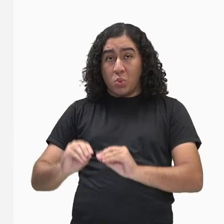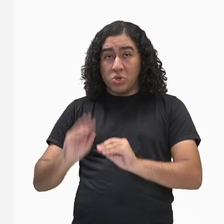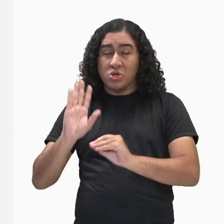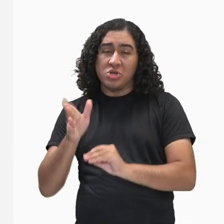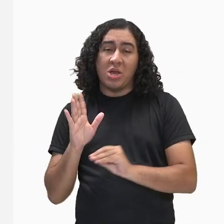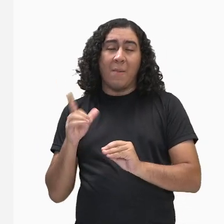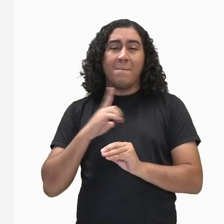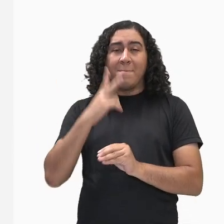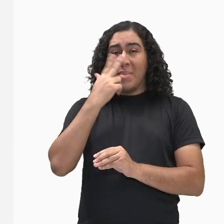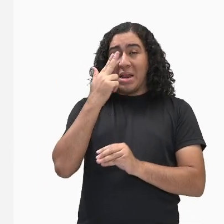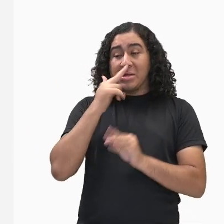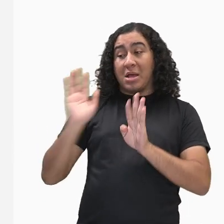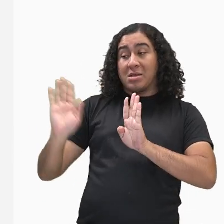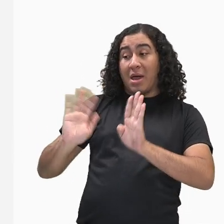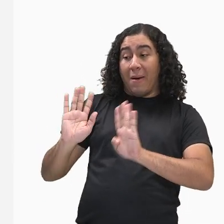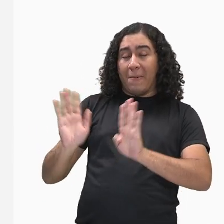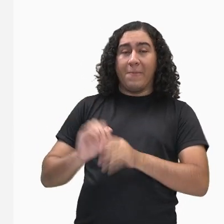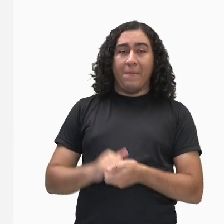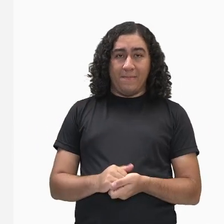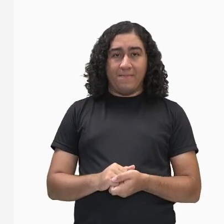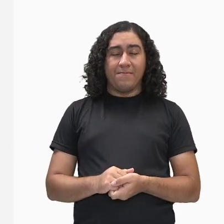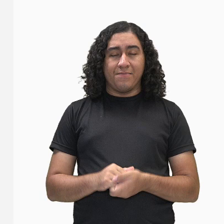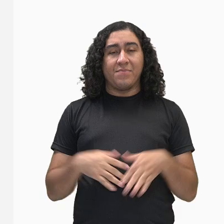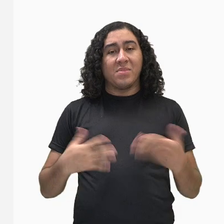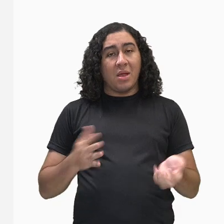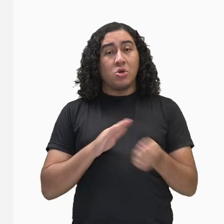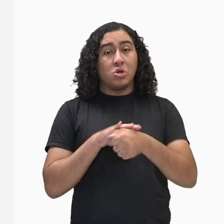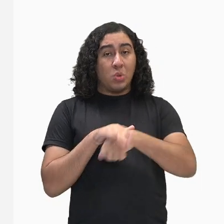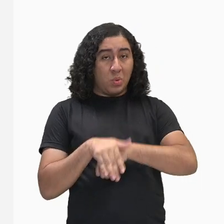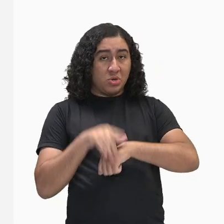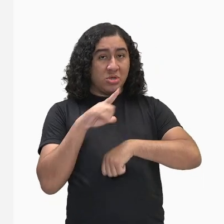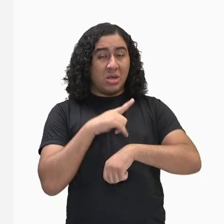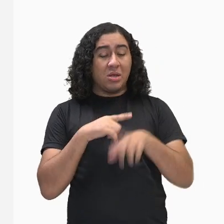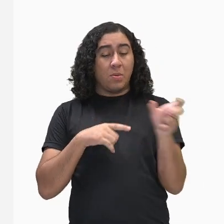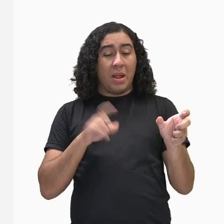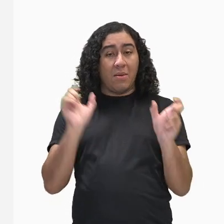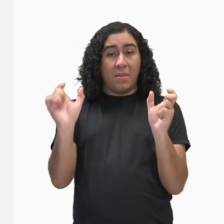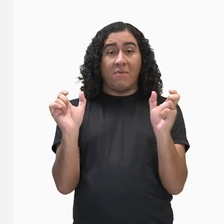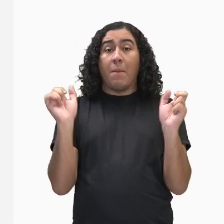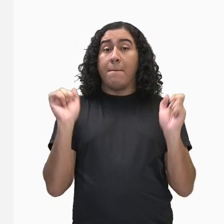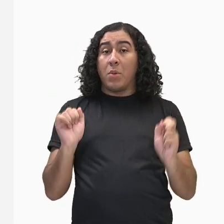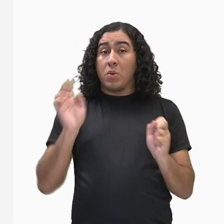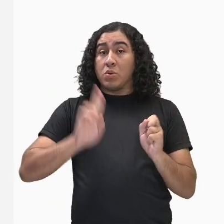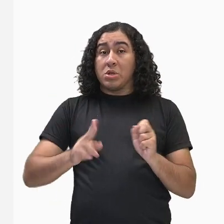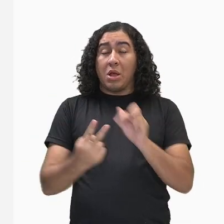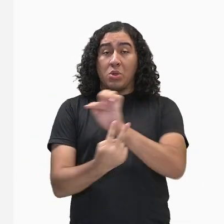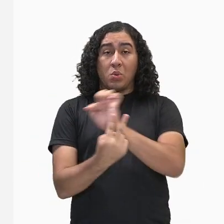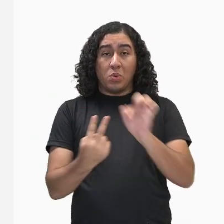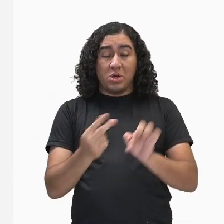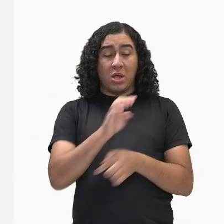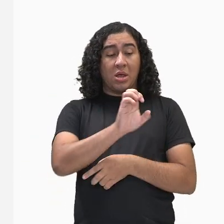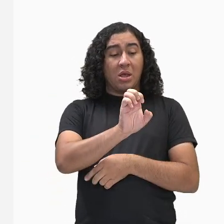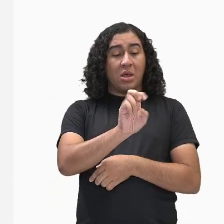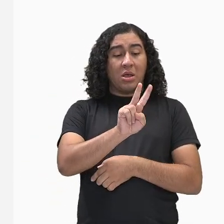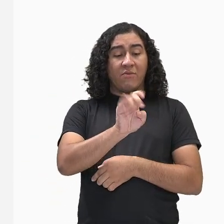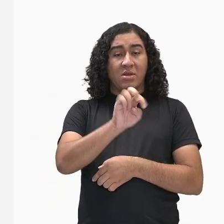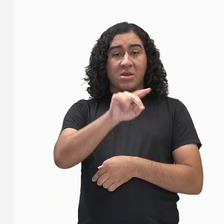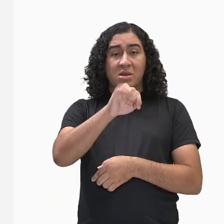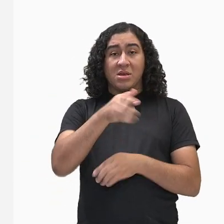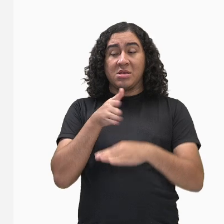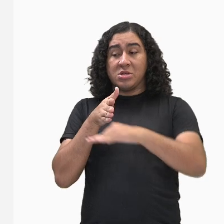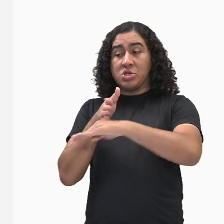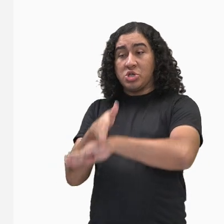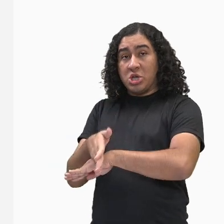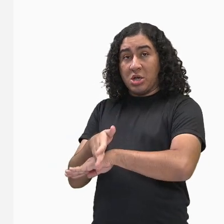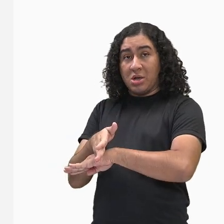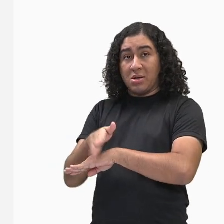despedindo. Então, para a parte da noite, vocês têm duas partes que você pode usar em inglês. Good evening, quando você chega, ao